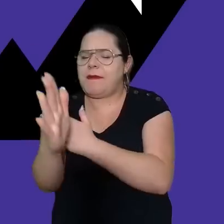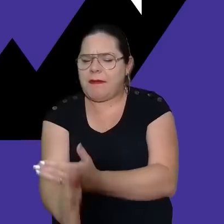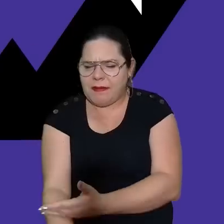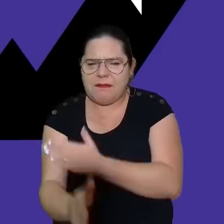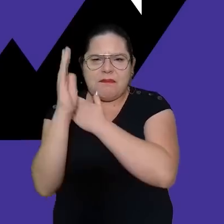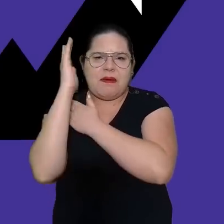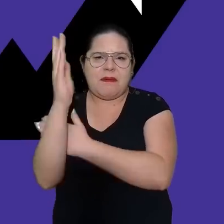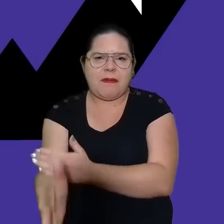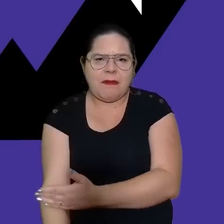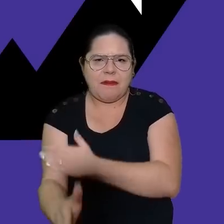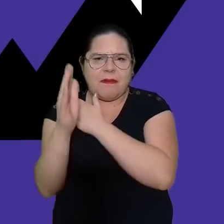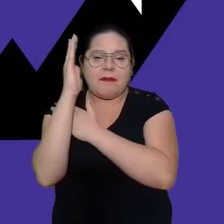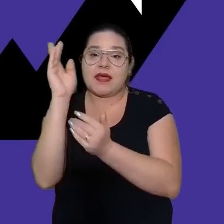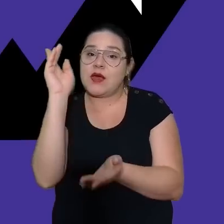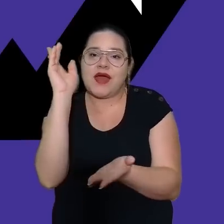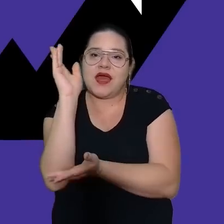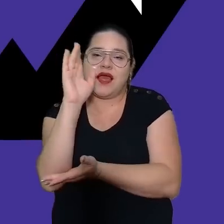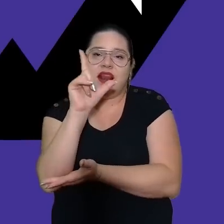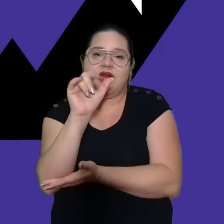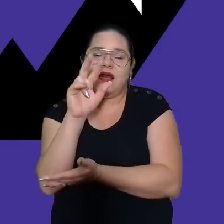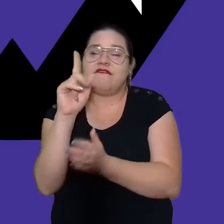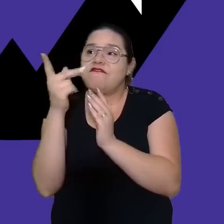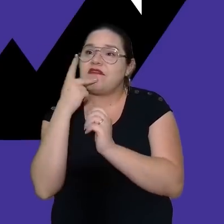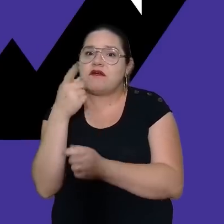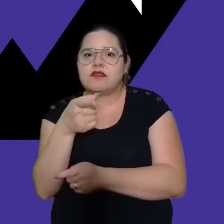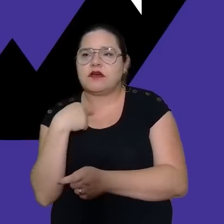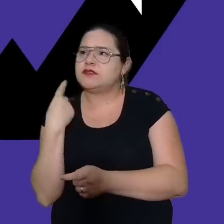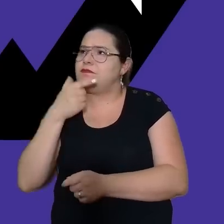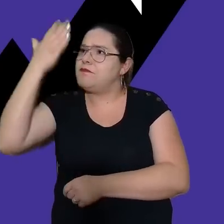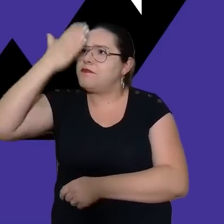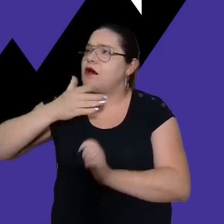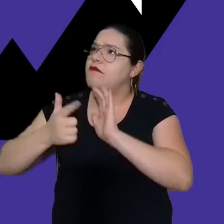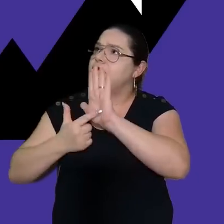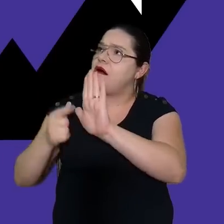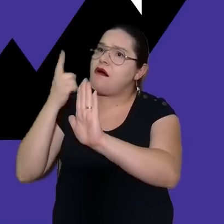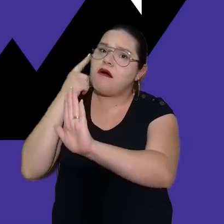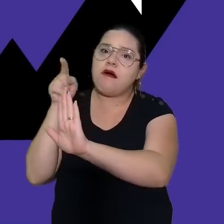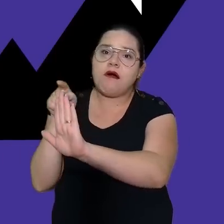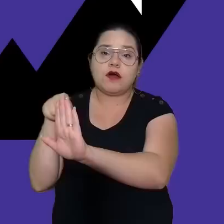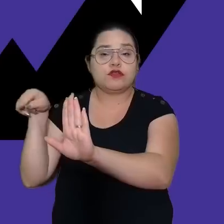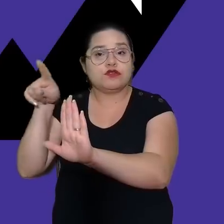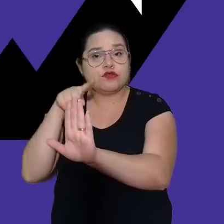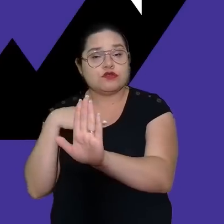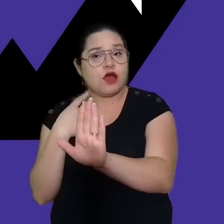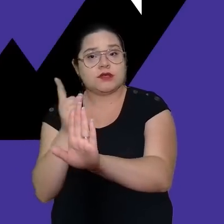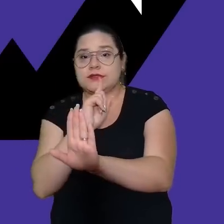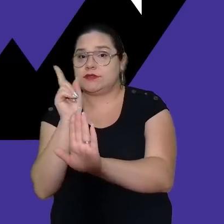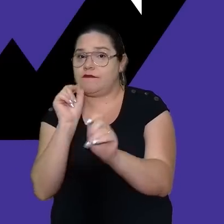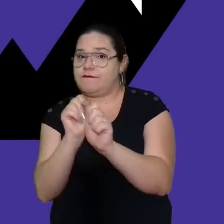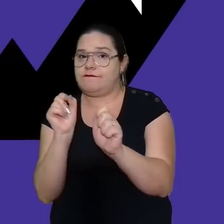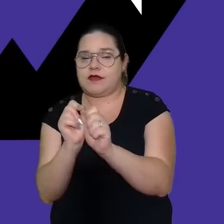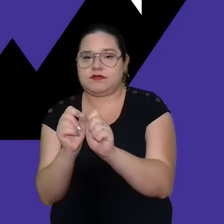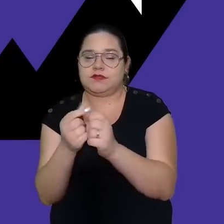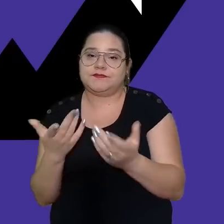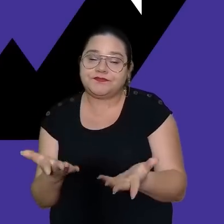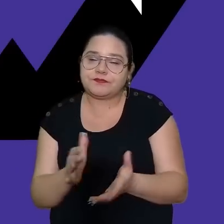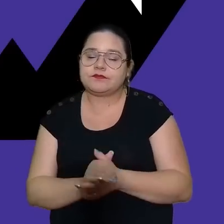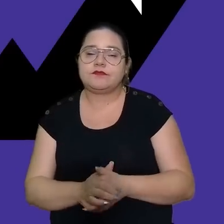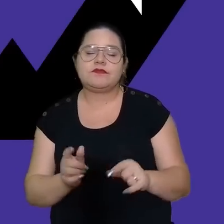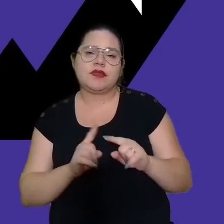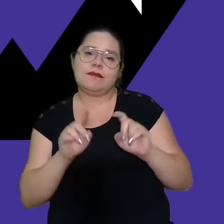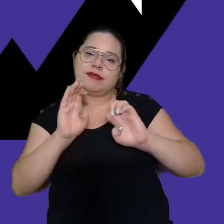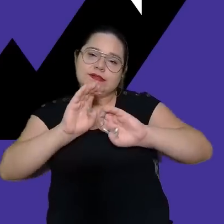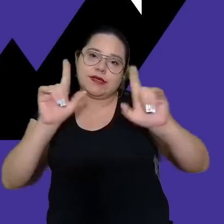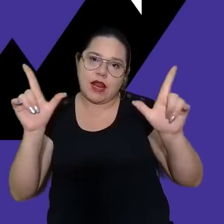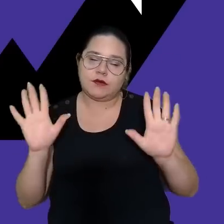fazer programas para comprovar que a área que a gente produz não desmata, mas é claro também, né, não podemos